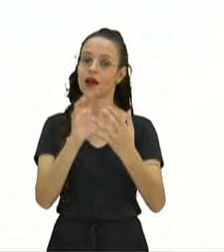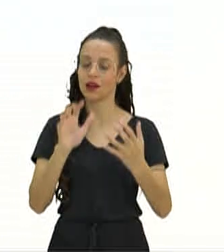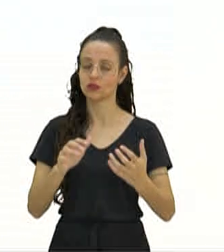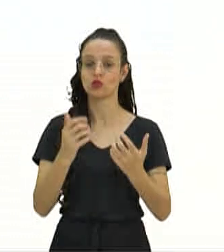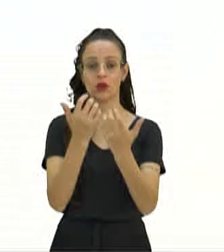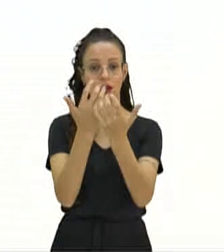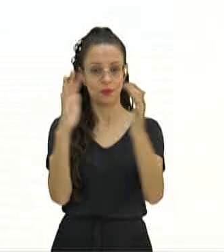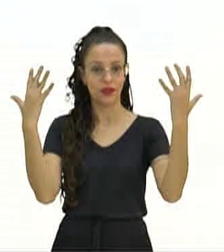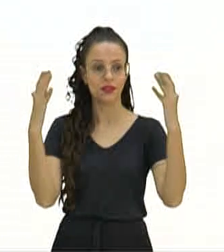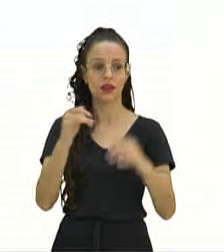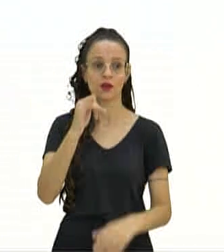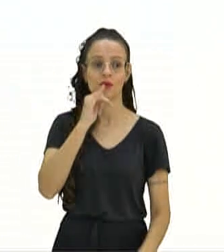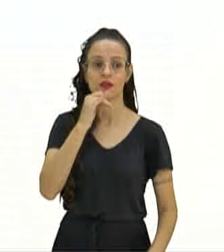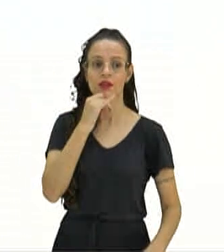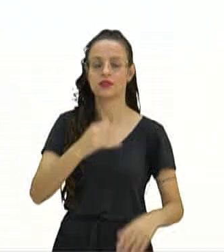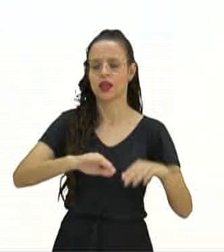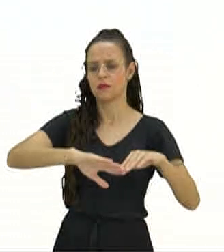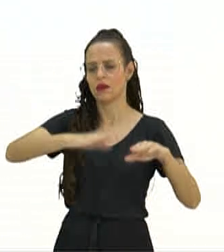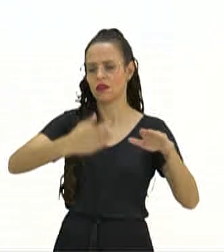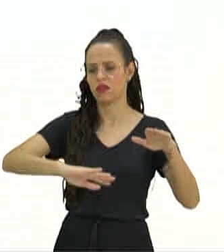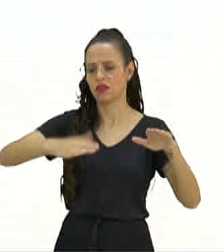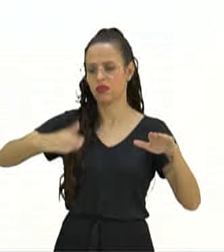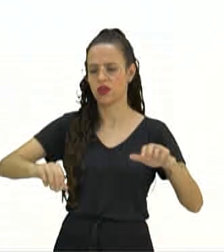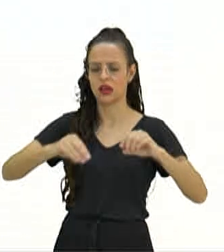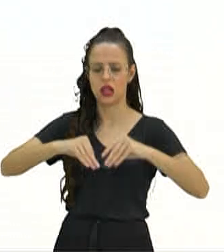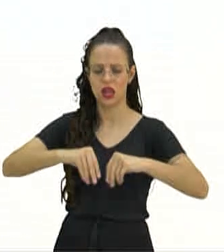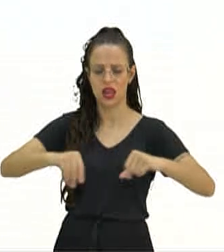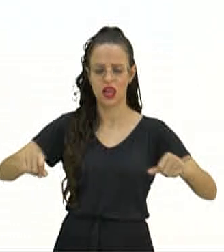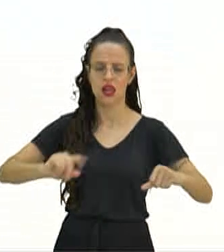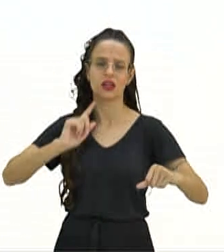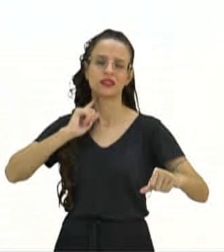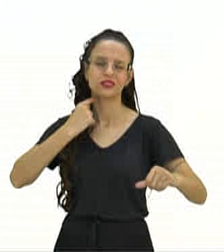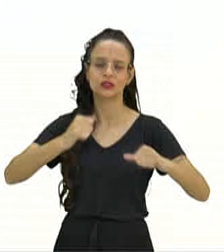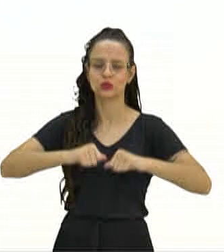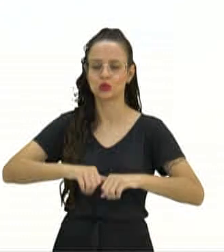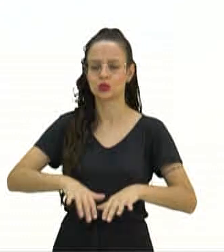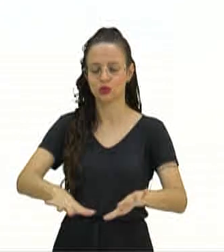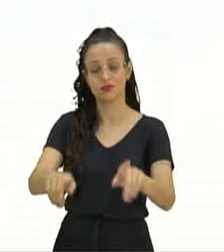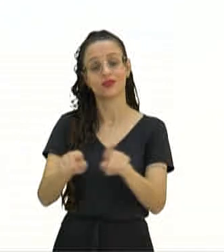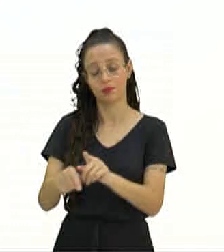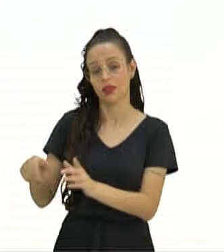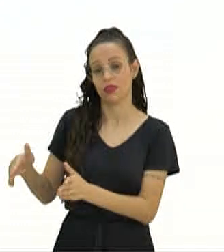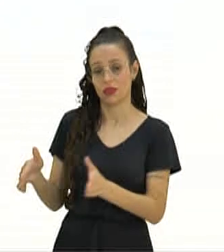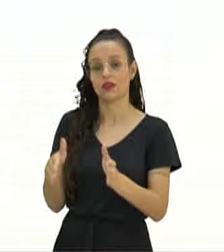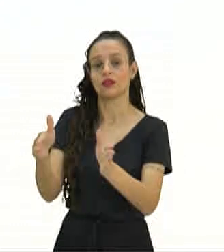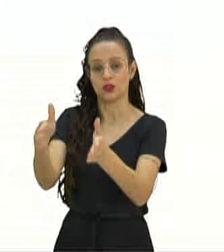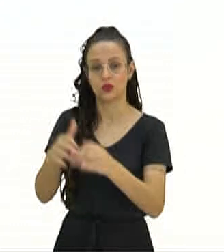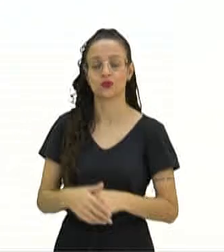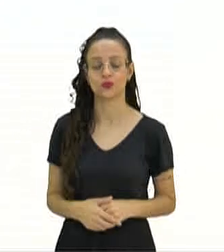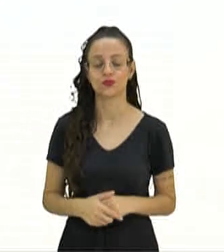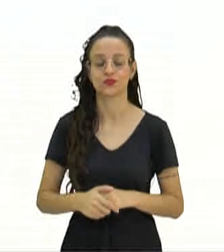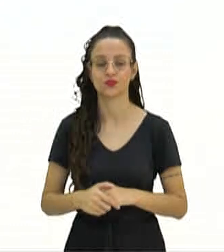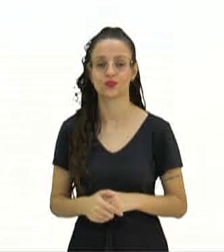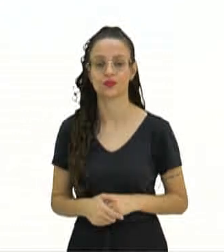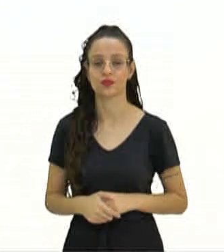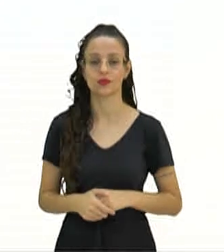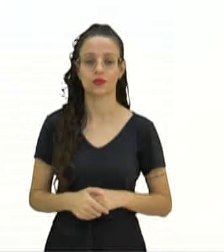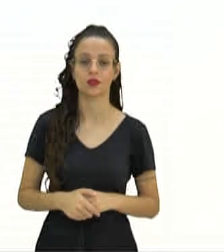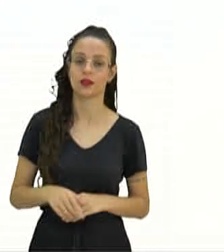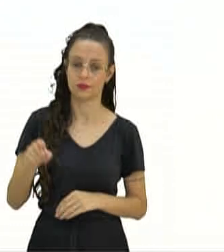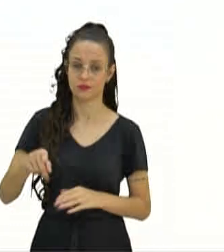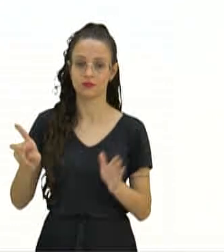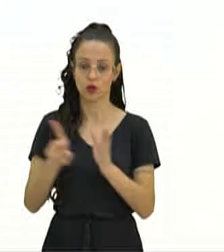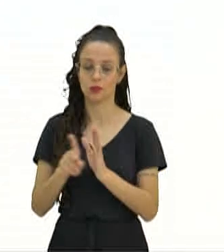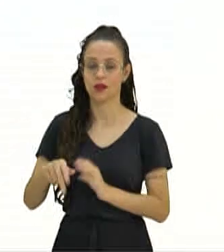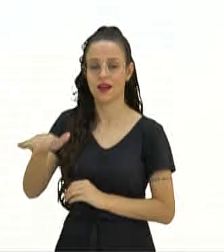ali como a erosão, a poluição, a contaminação do solo e dos mananciais, que é de onde vêm as águas, né, para o nosso consumo, as